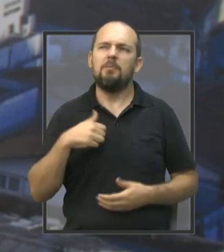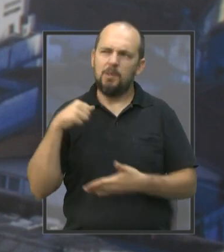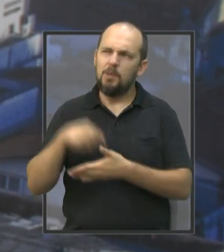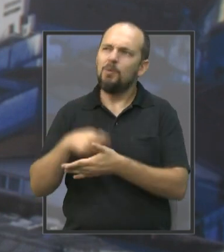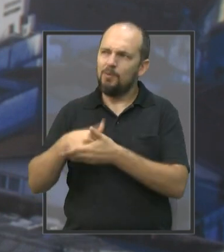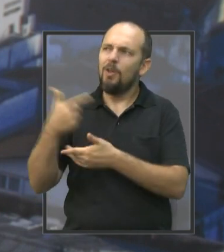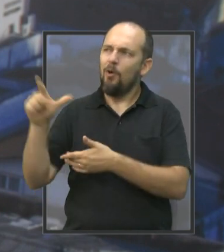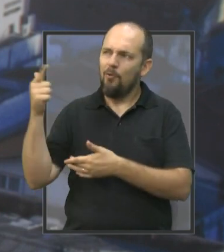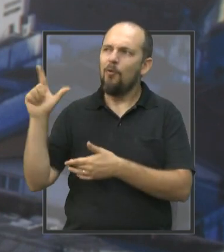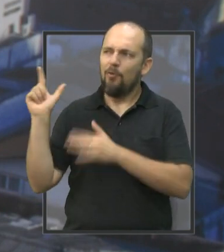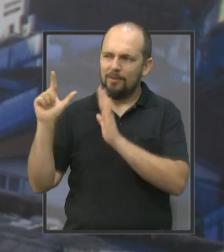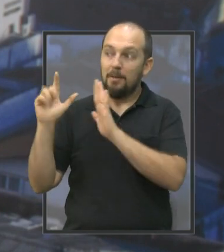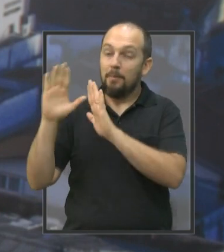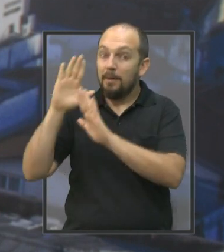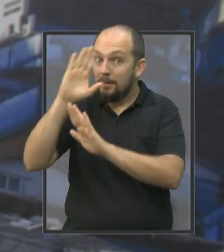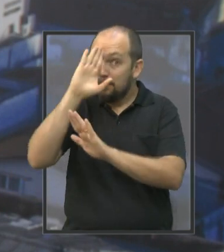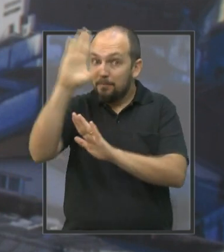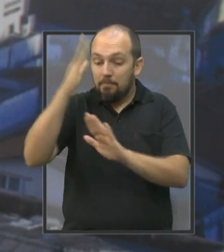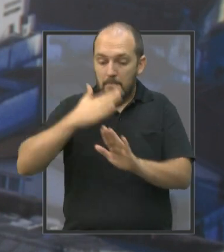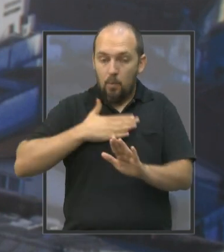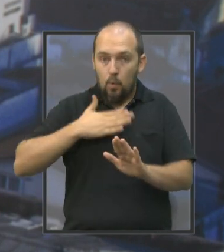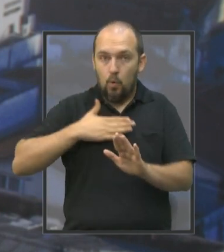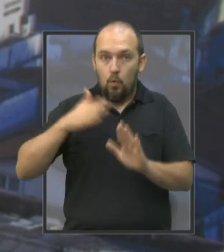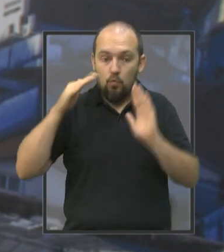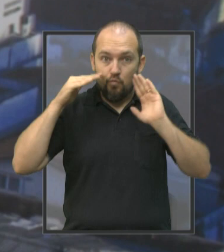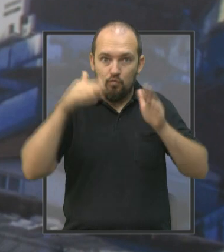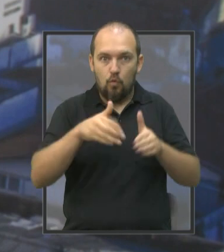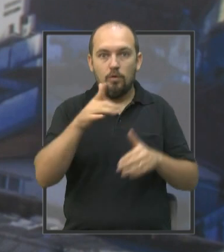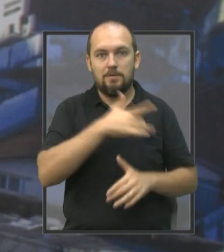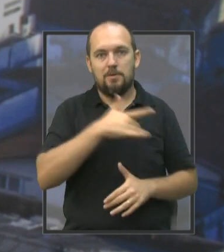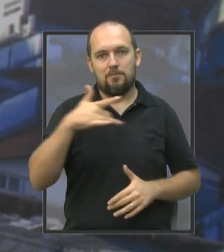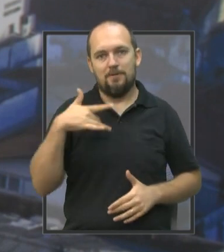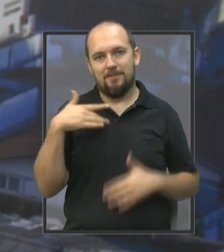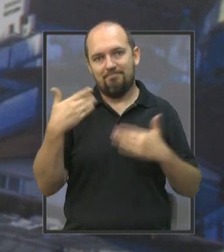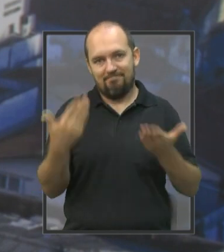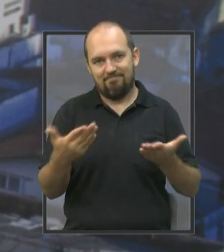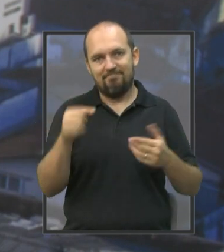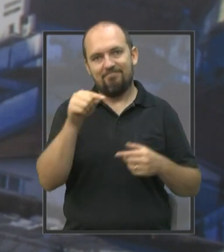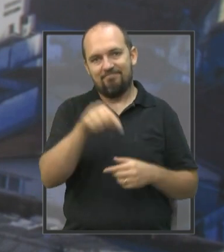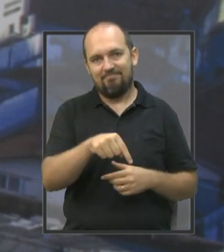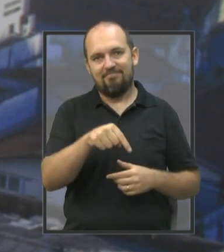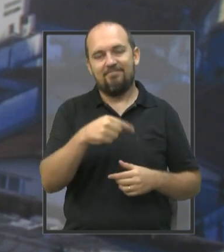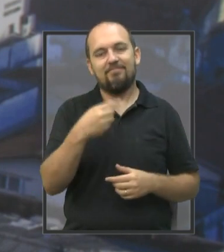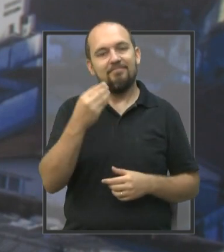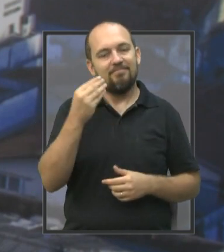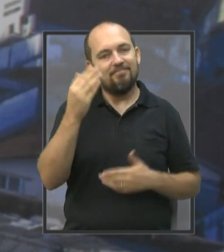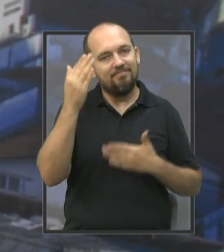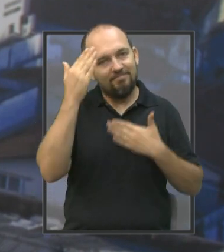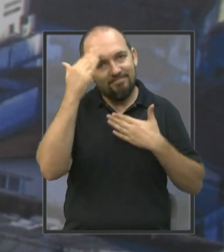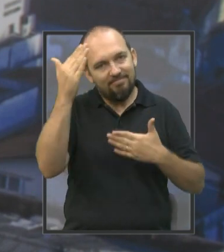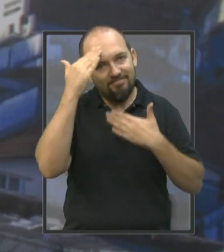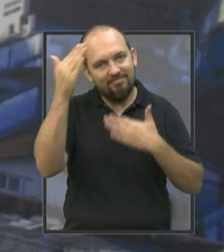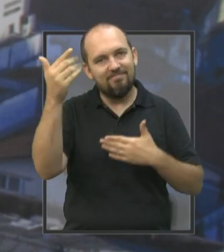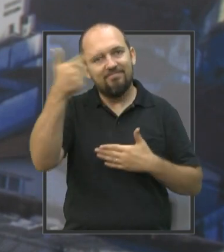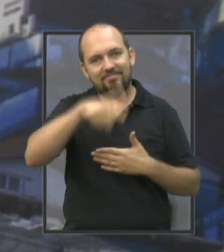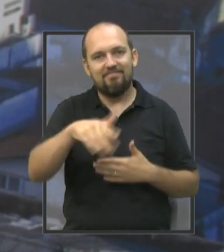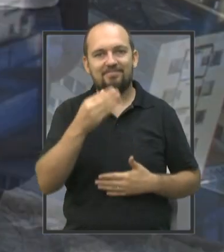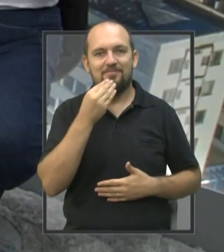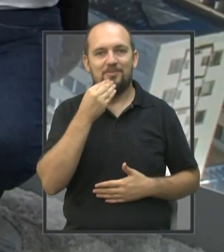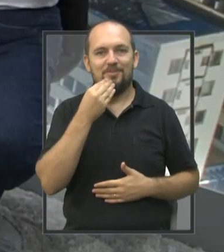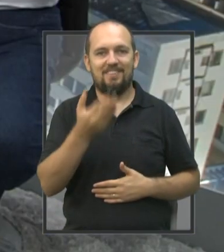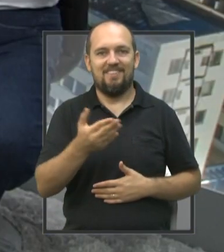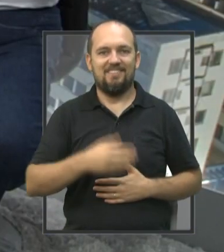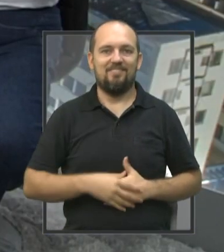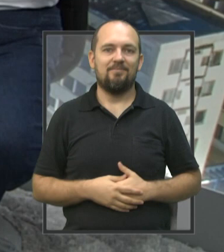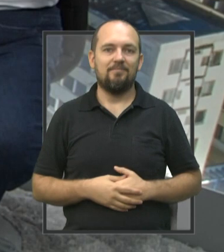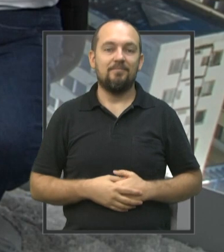também, mas o foco meu é a saúde. Então, a gente agradece mais esta oportunidade.